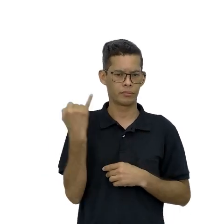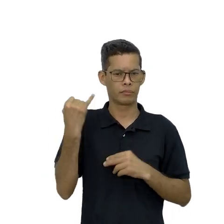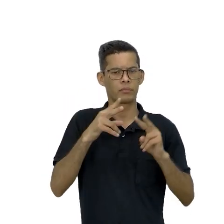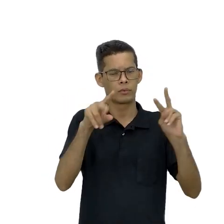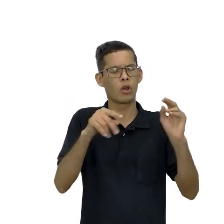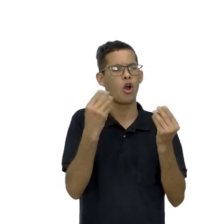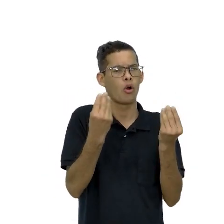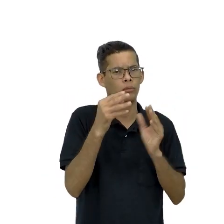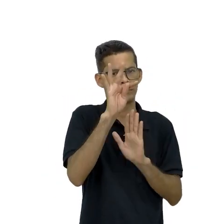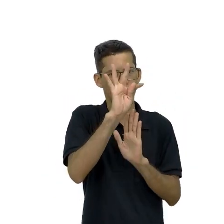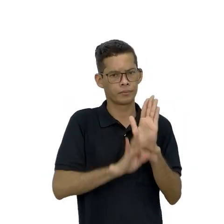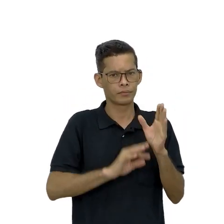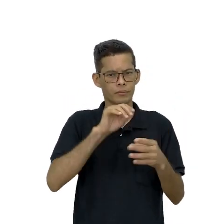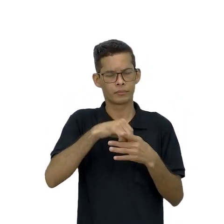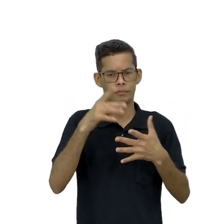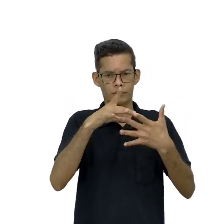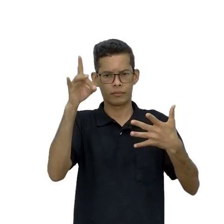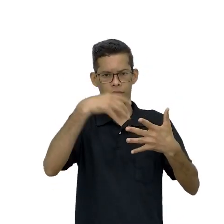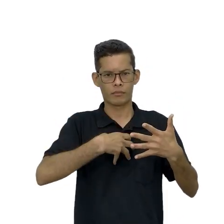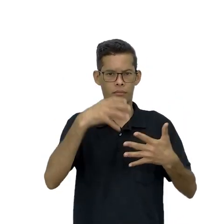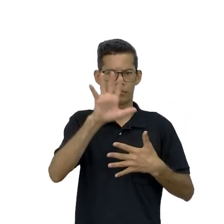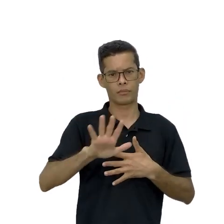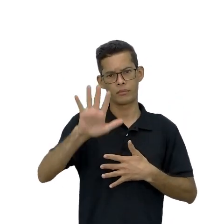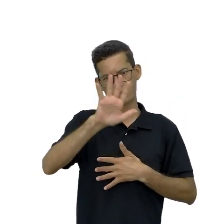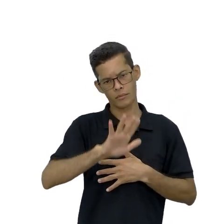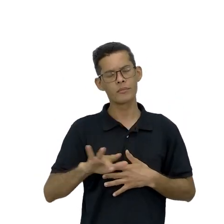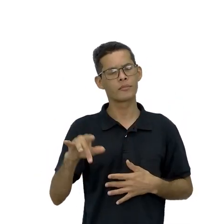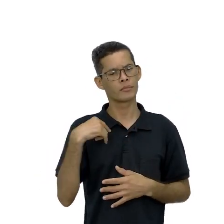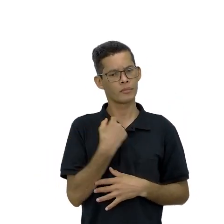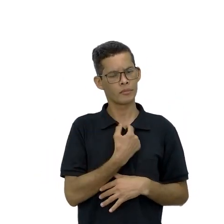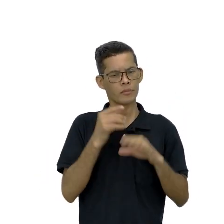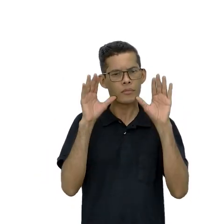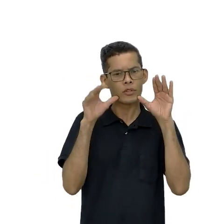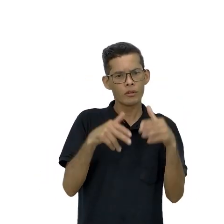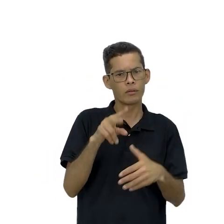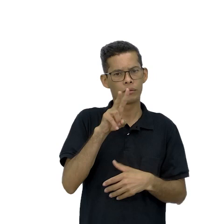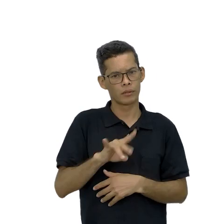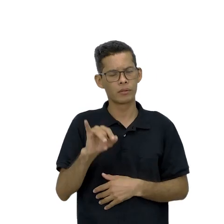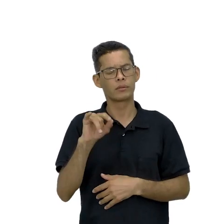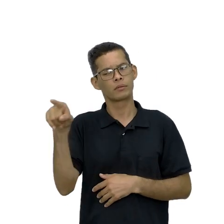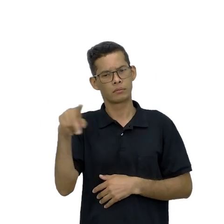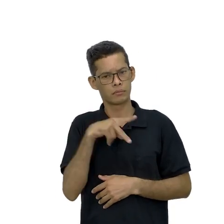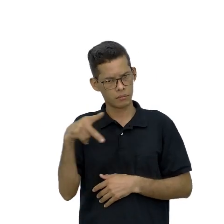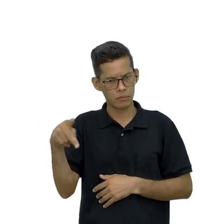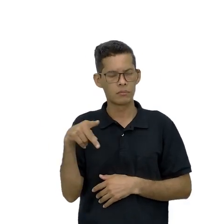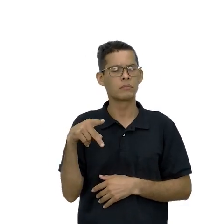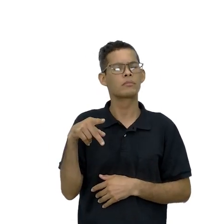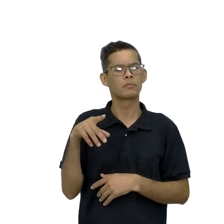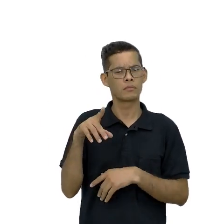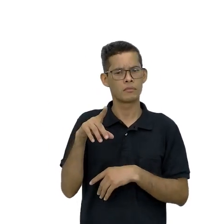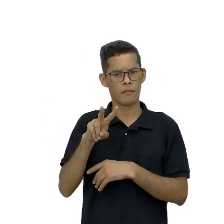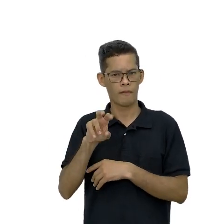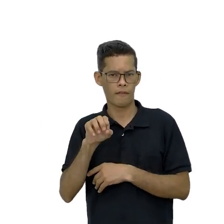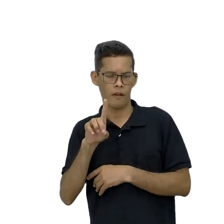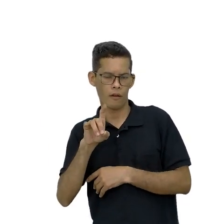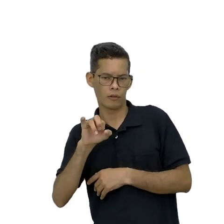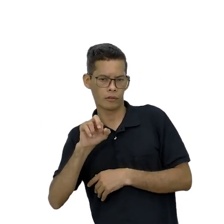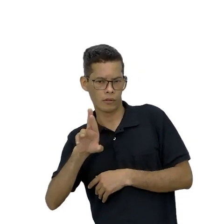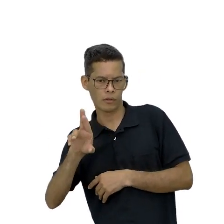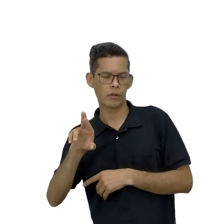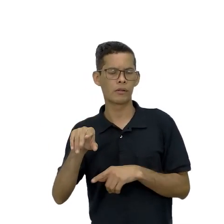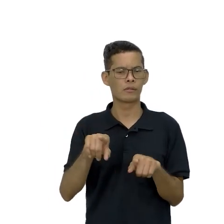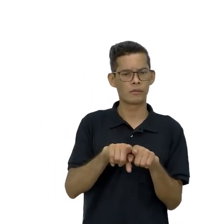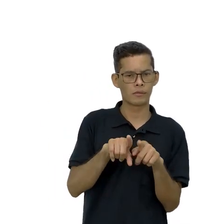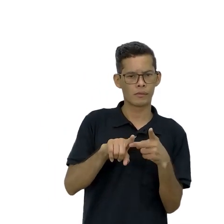textos multissemióticos e multimodais, onde nós vamos tratar aqui conjuntamente com o professor Valdir e a Vanuse também, tá